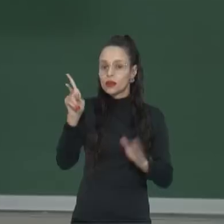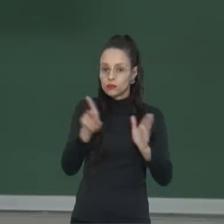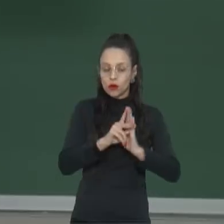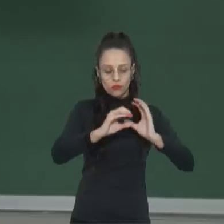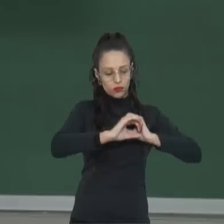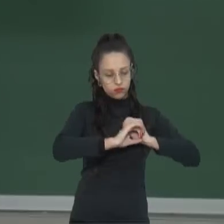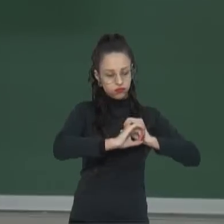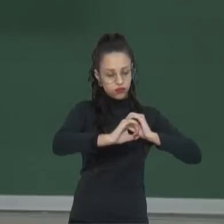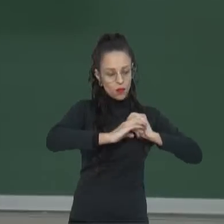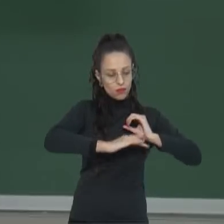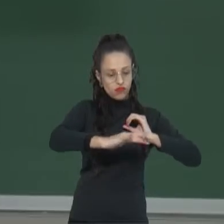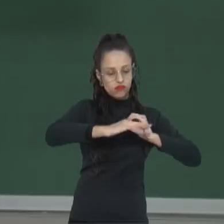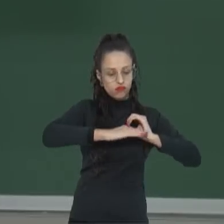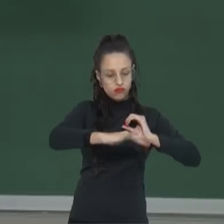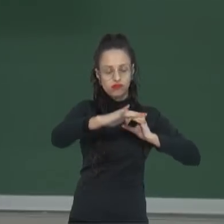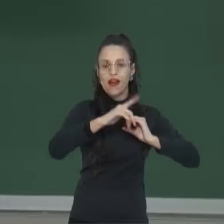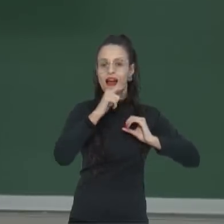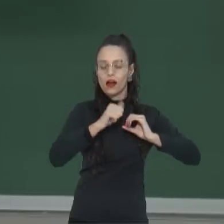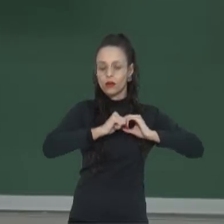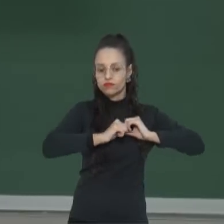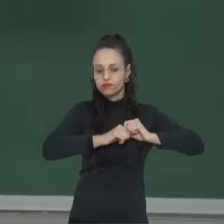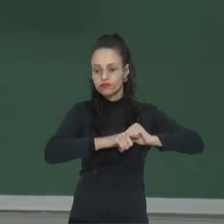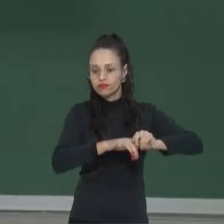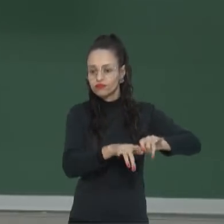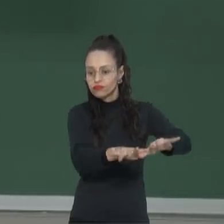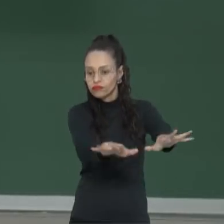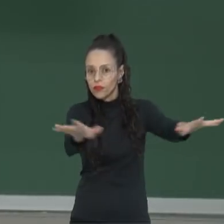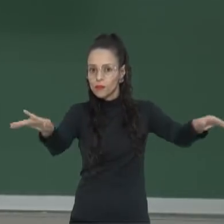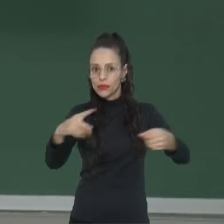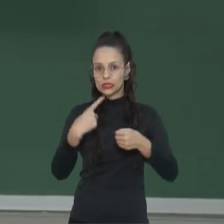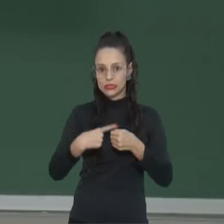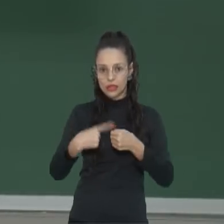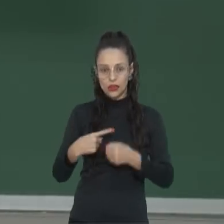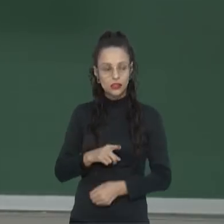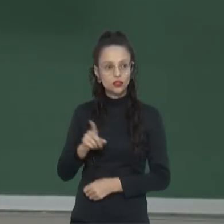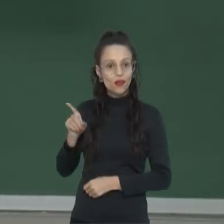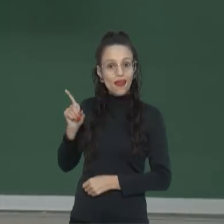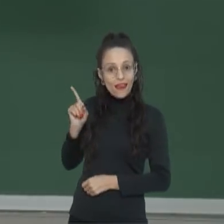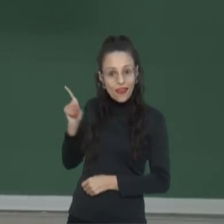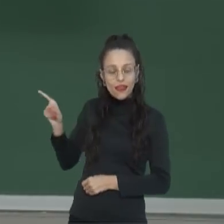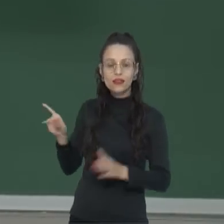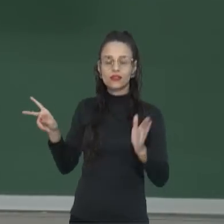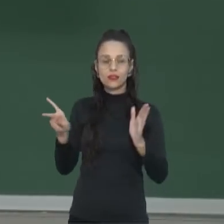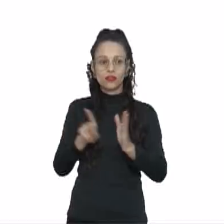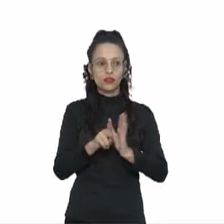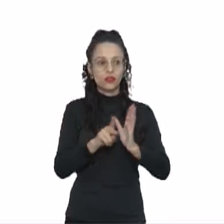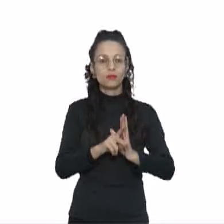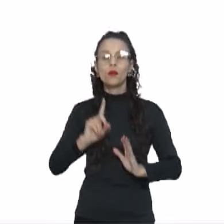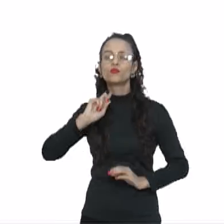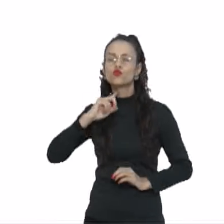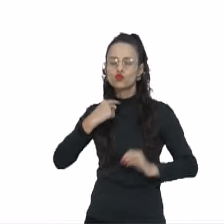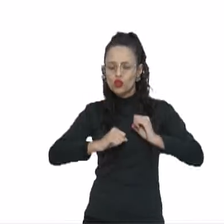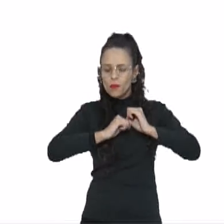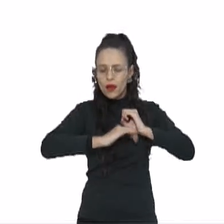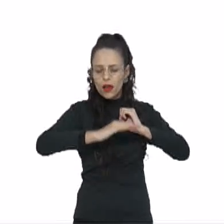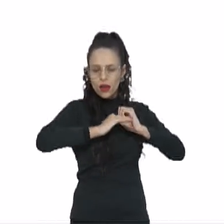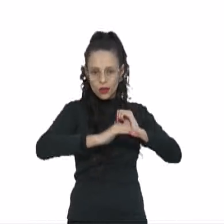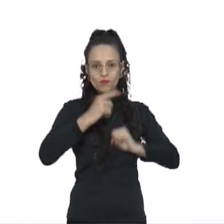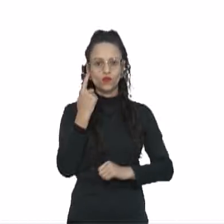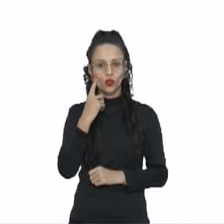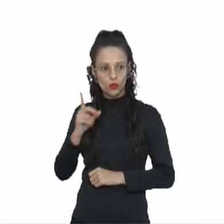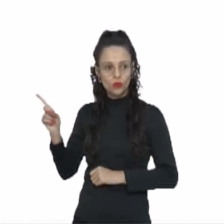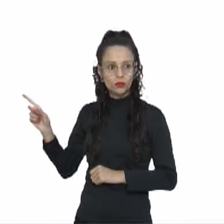de água, de alimentação da cidade de Olhai-Itaitambo. Esta aqui é a foto do esgoto. Desculpe, deixa eu fazer a correção com vocês